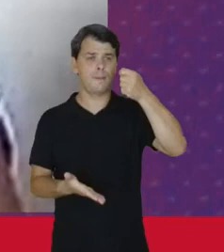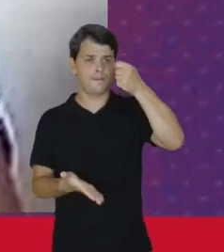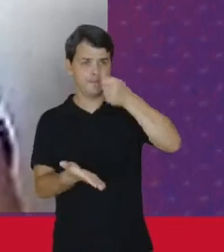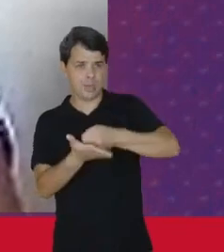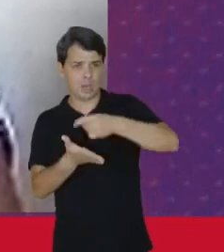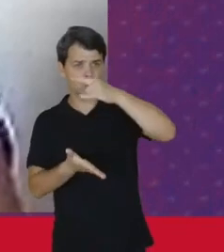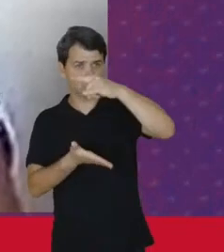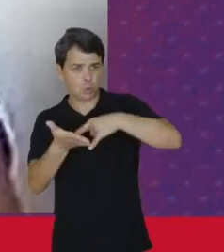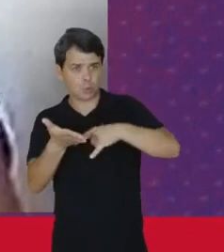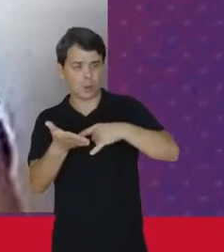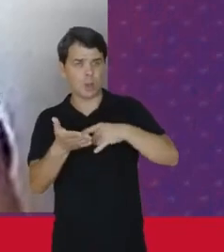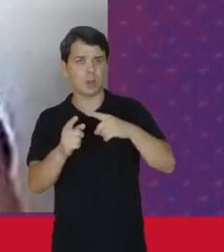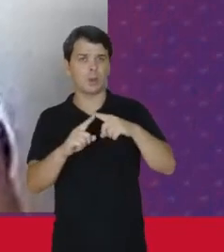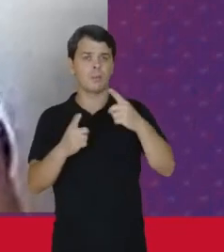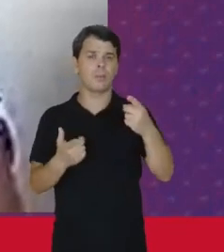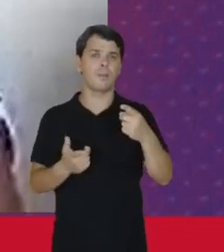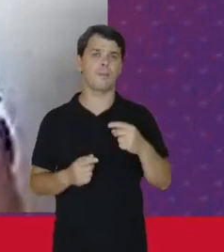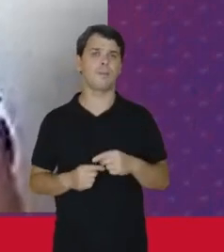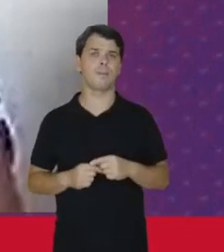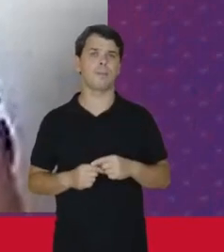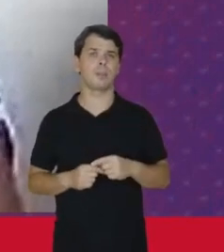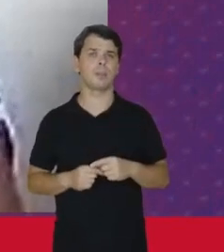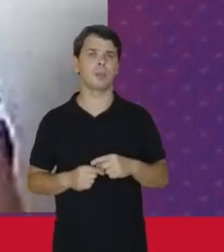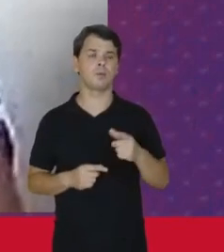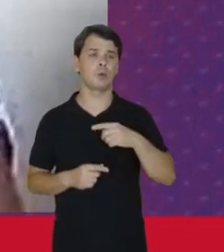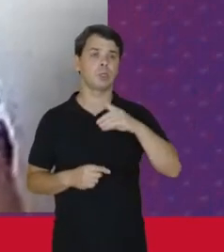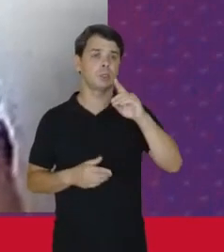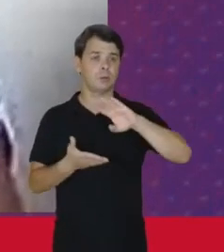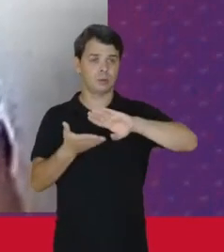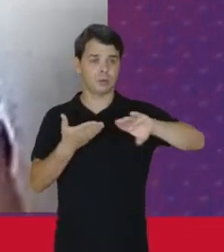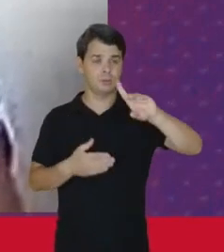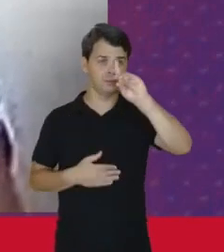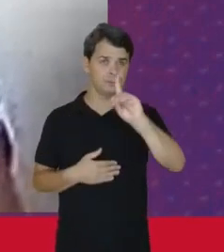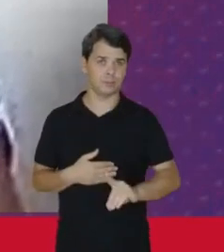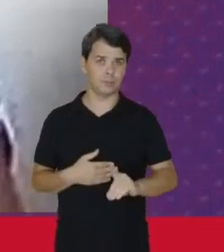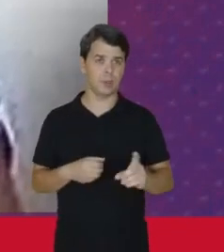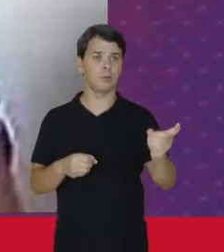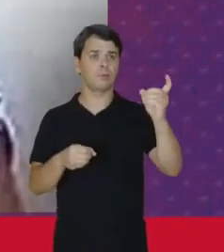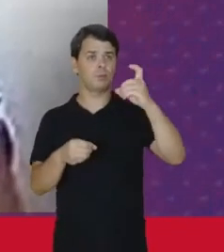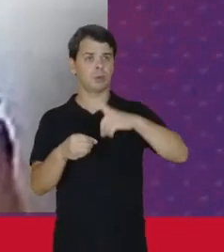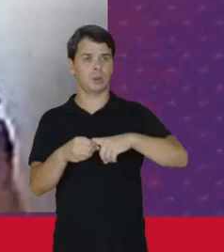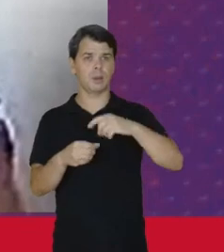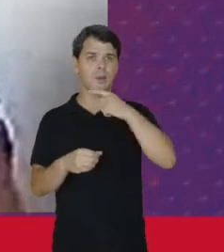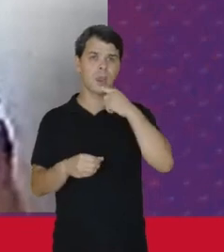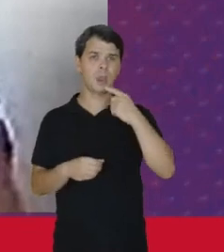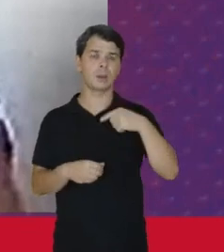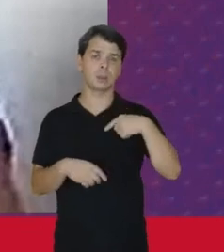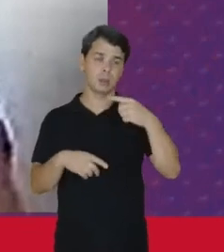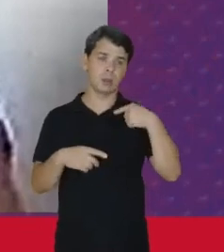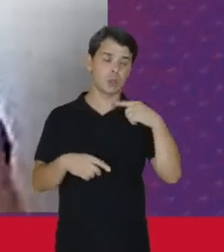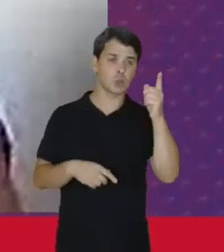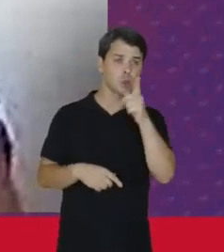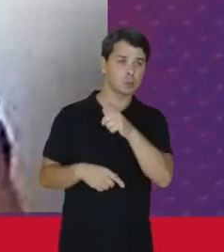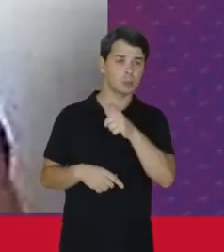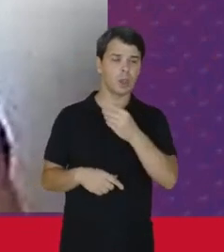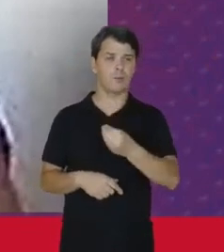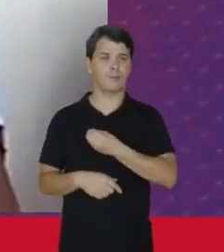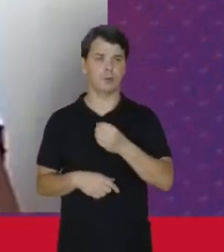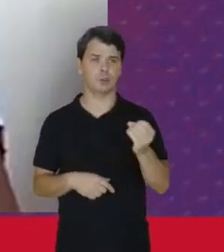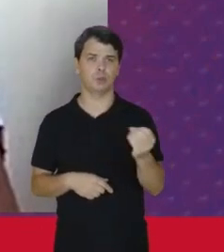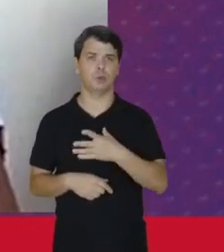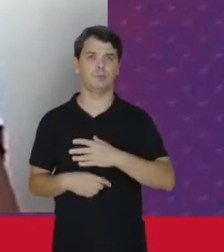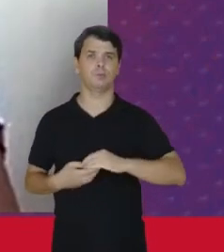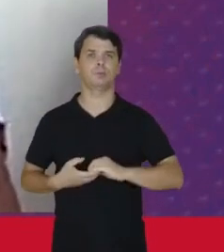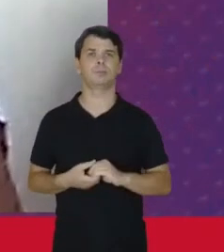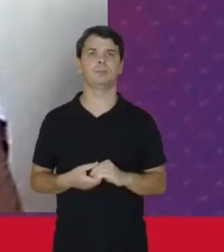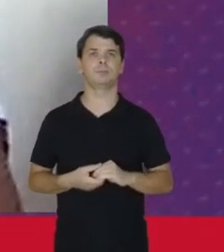nossas contas, né, o direito que foi tirado, eu tenho certeza que vai voltar, e a gente vai conseguir viver bem de novo.